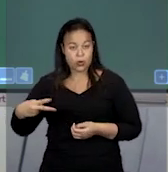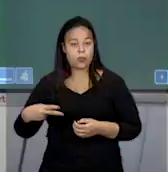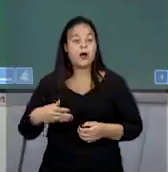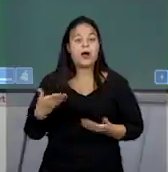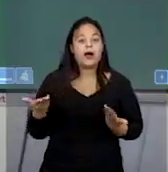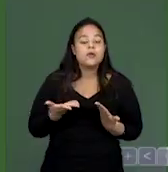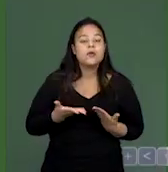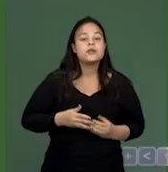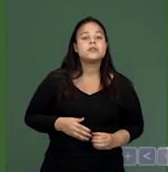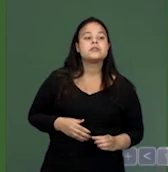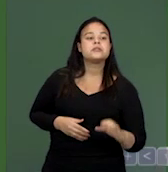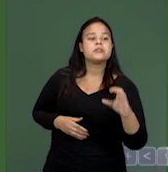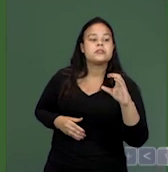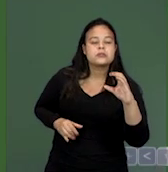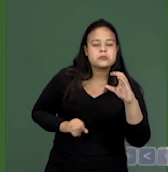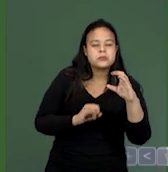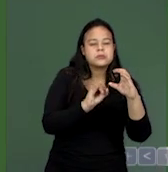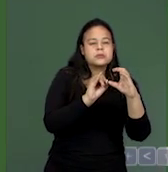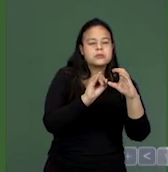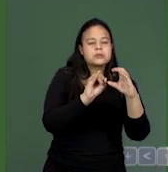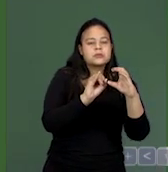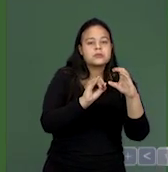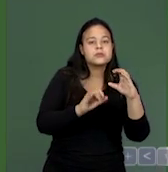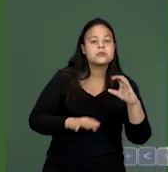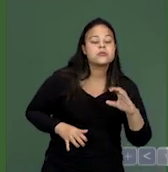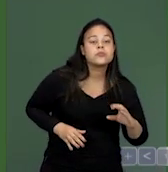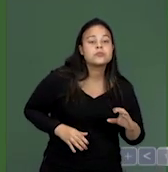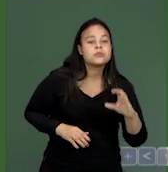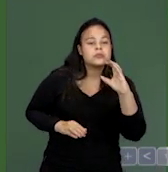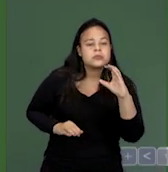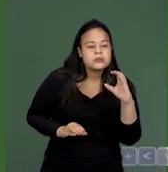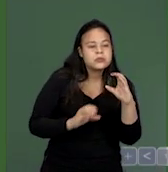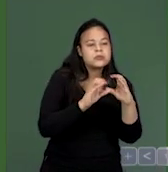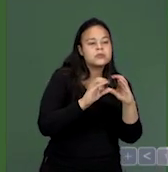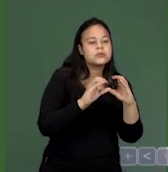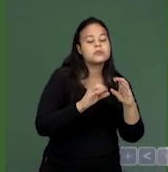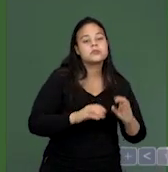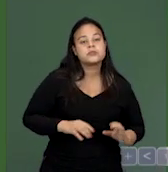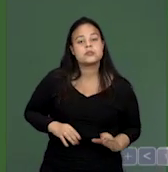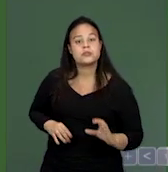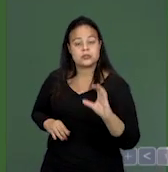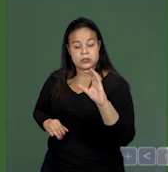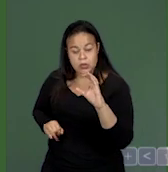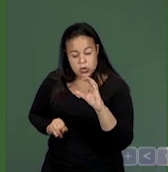Izinho. Czão, Czinho, Izinho, Izinho.